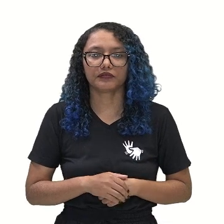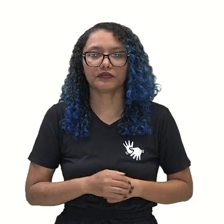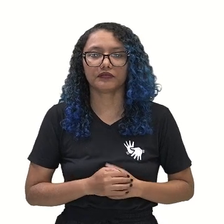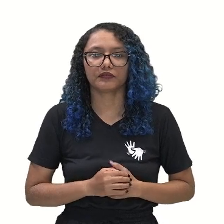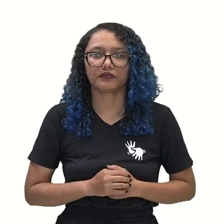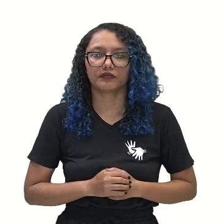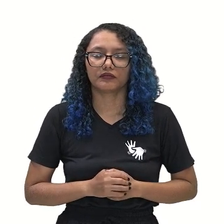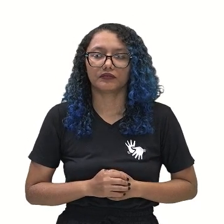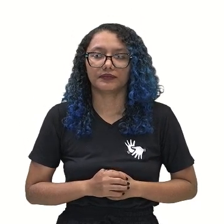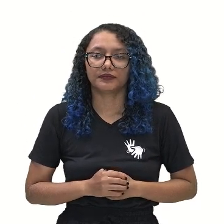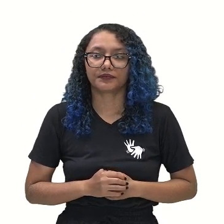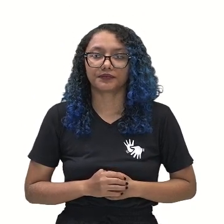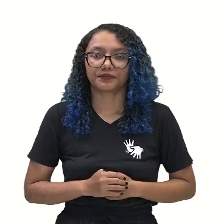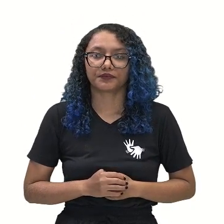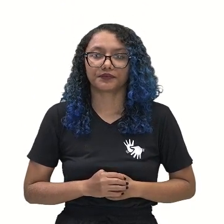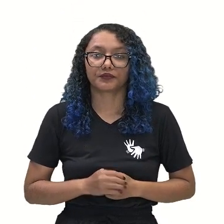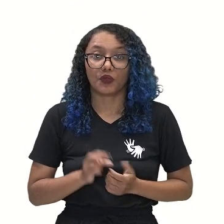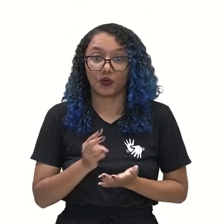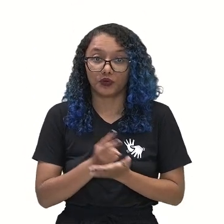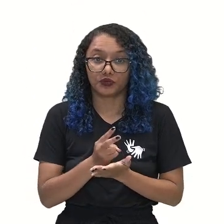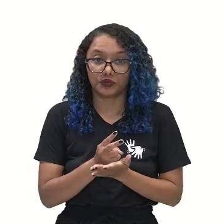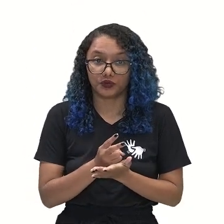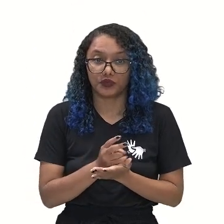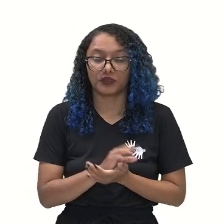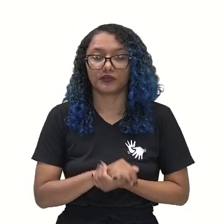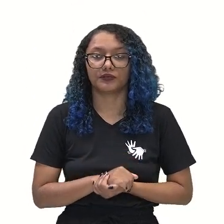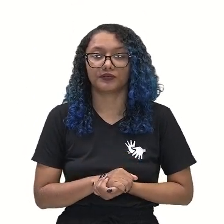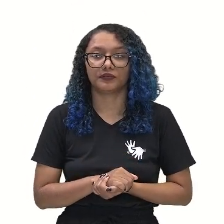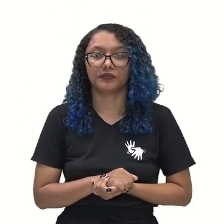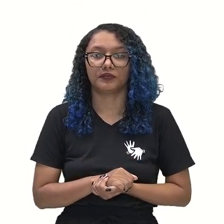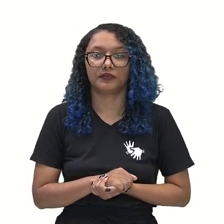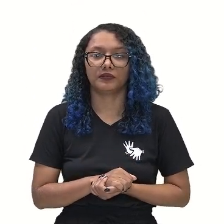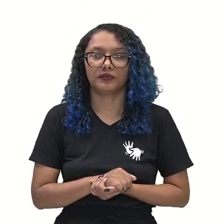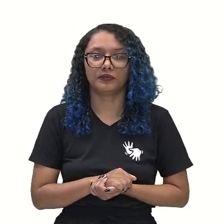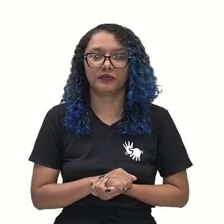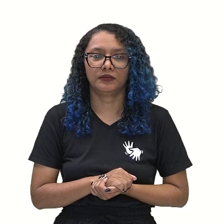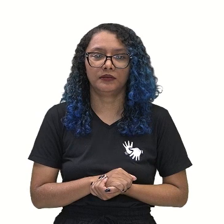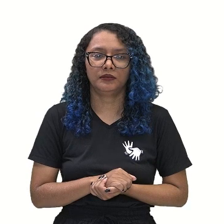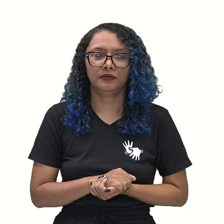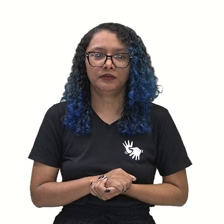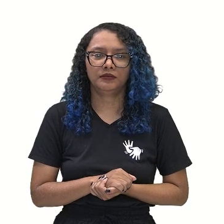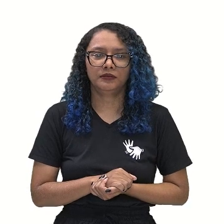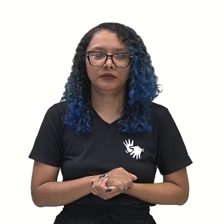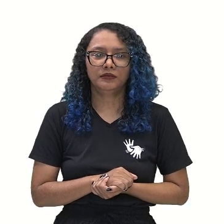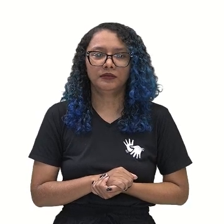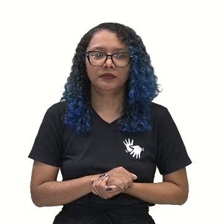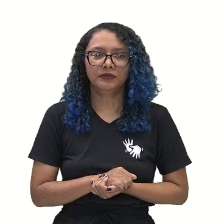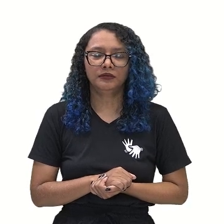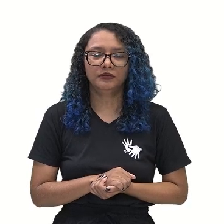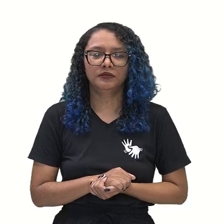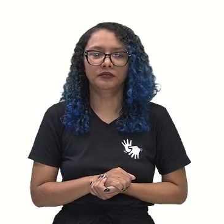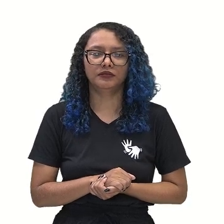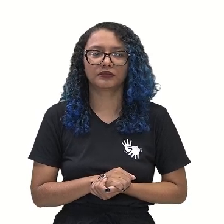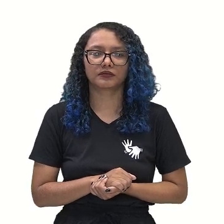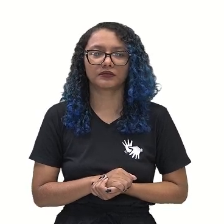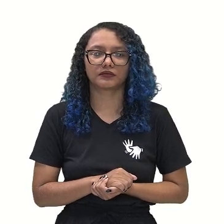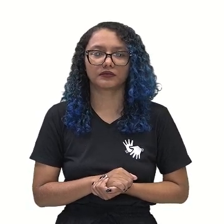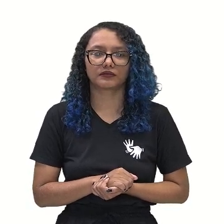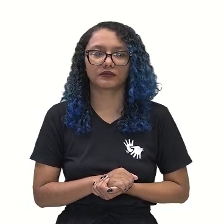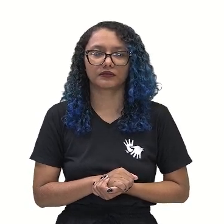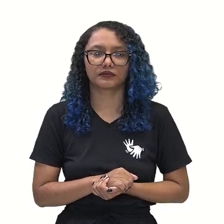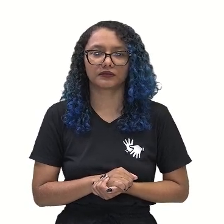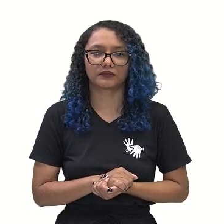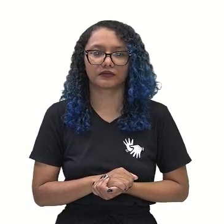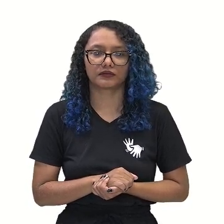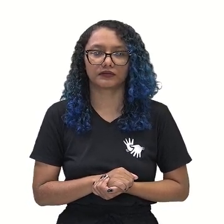Ó. Vamos resolver esta pequena equação. Olha. Essa equação, então, olha, eu ainda tenho aqui